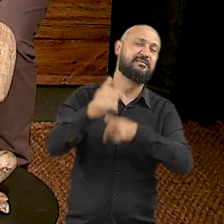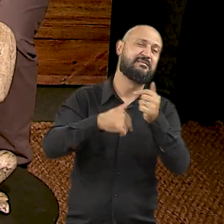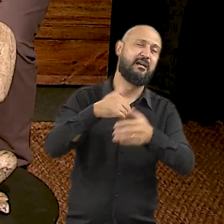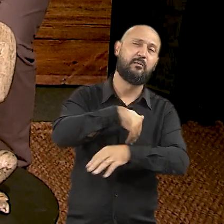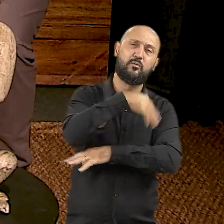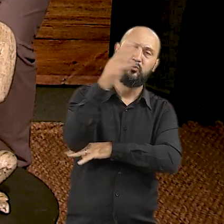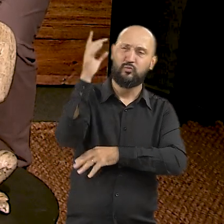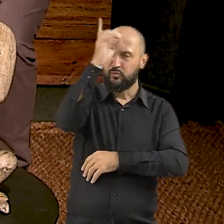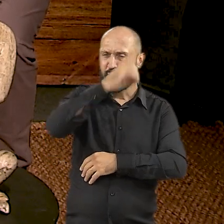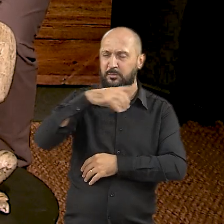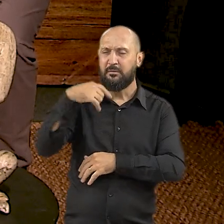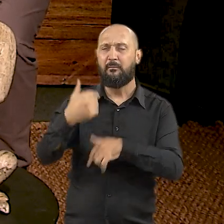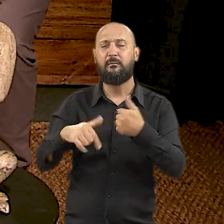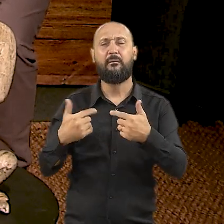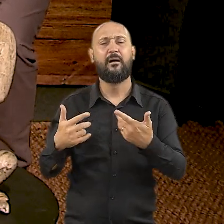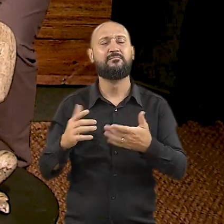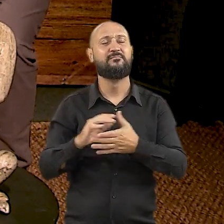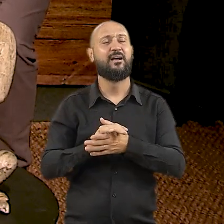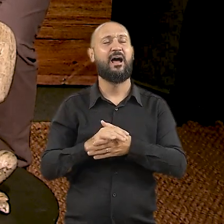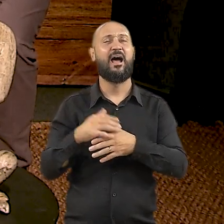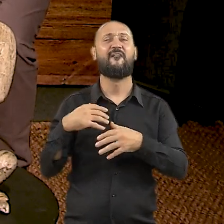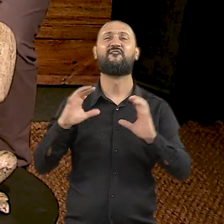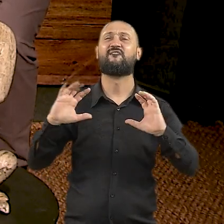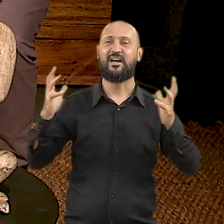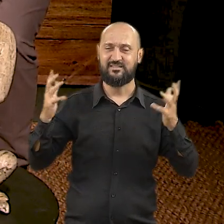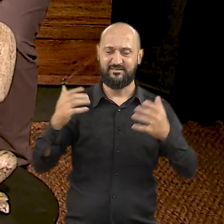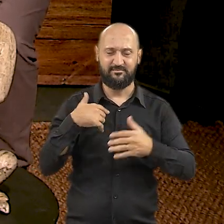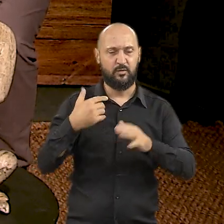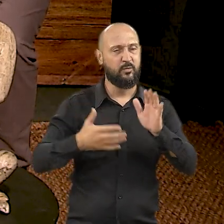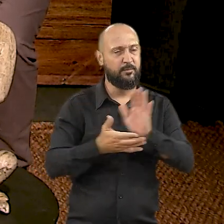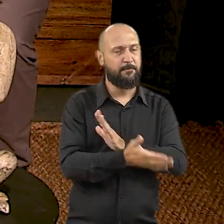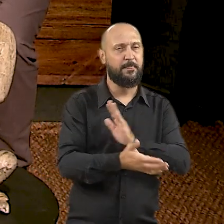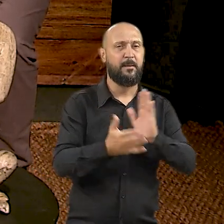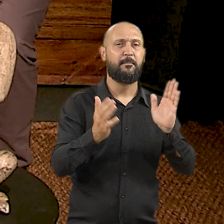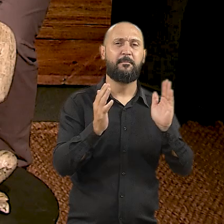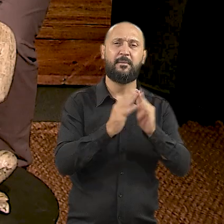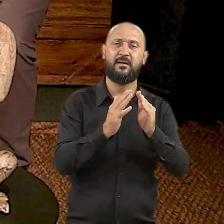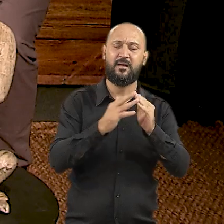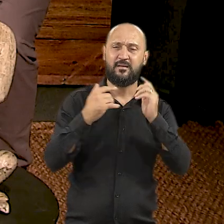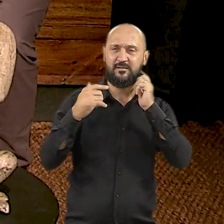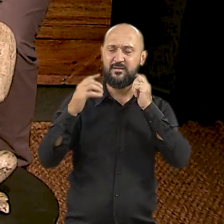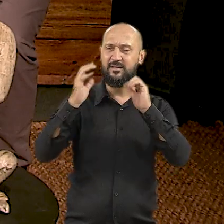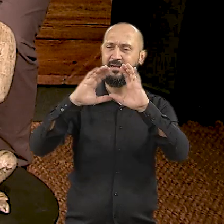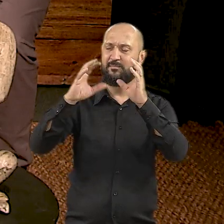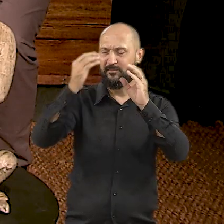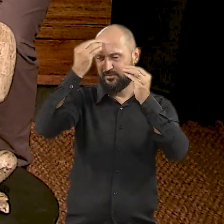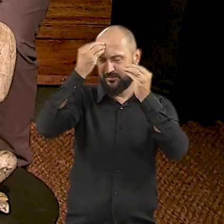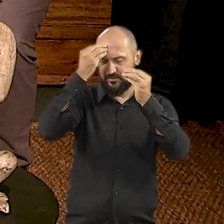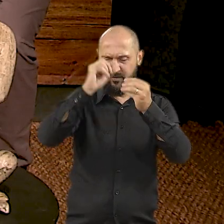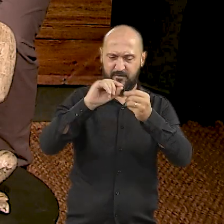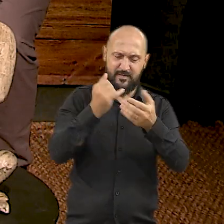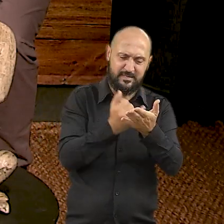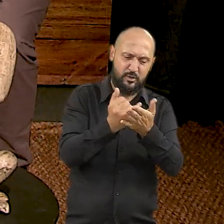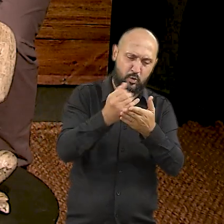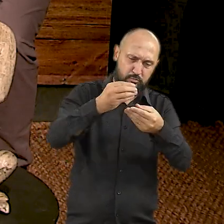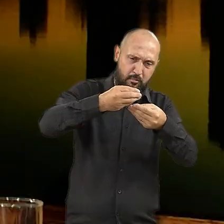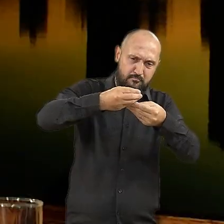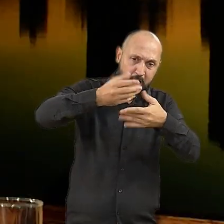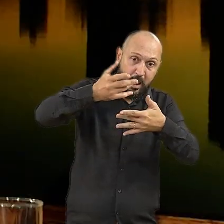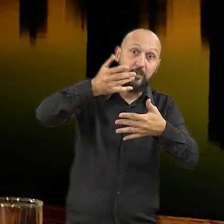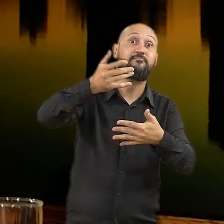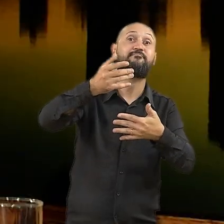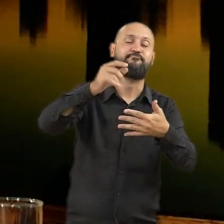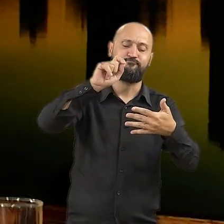inteiro, no domingão. E eu fui para casa com aquela música pronta, fiz a introdução da